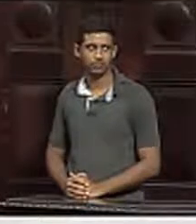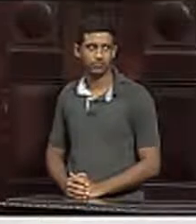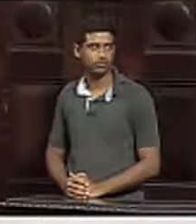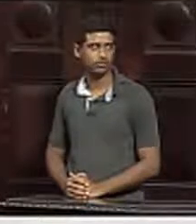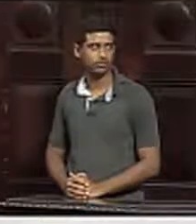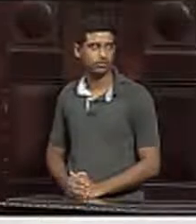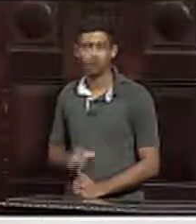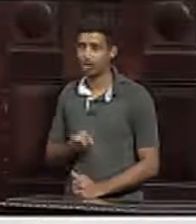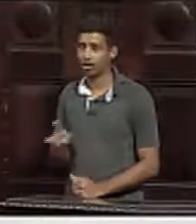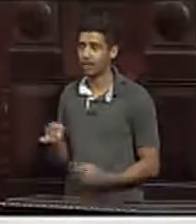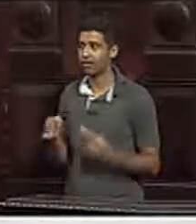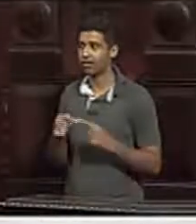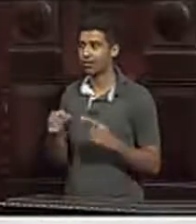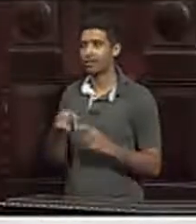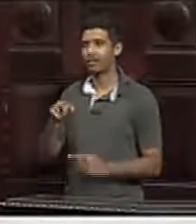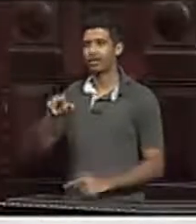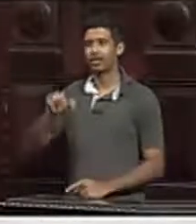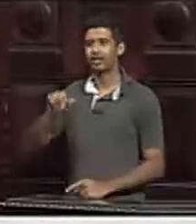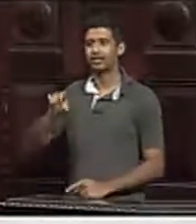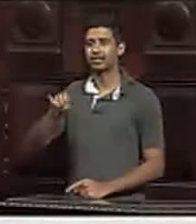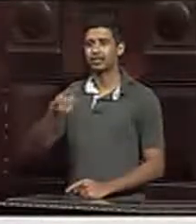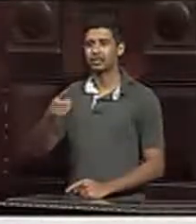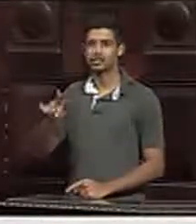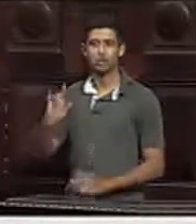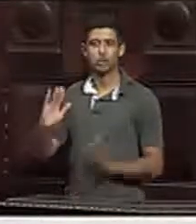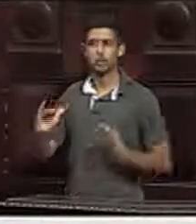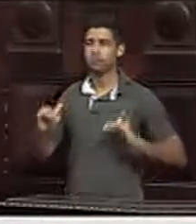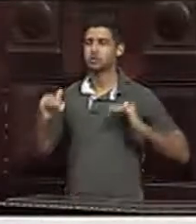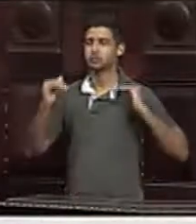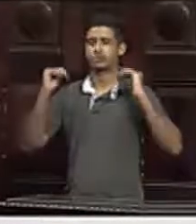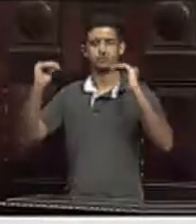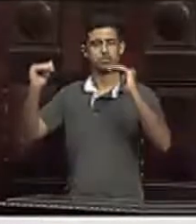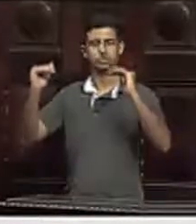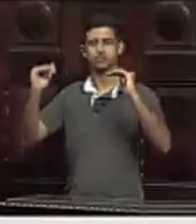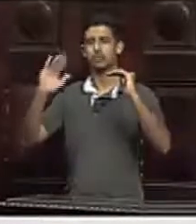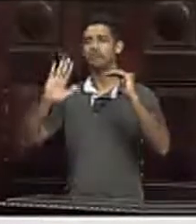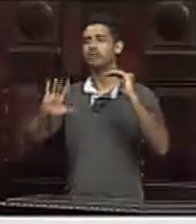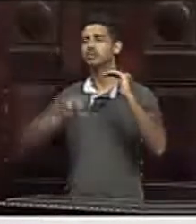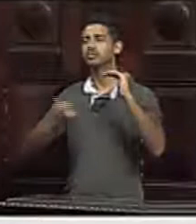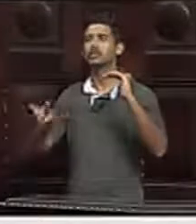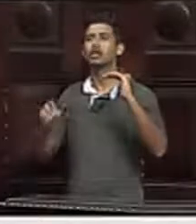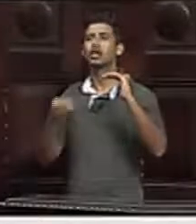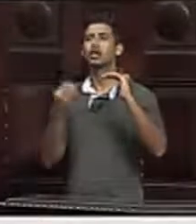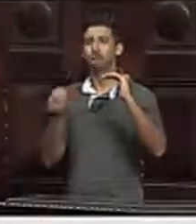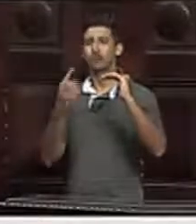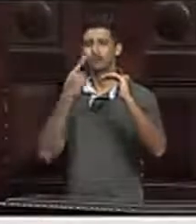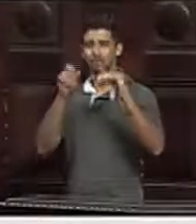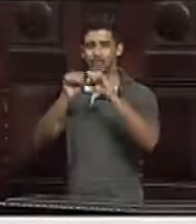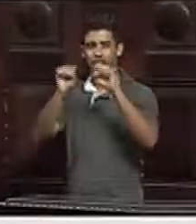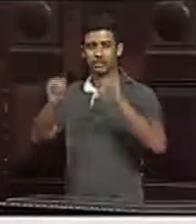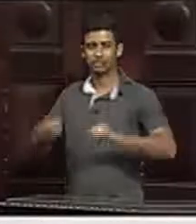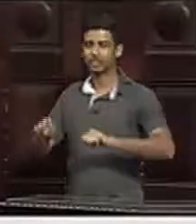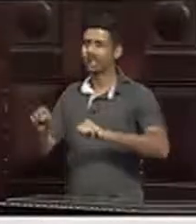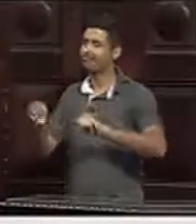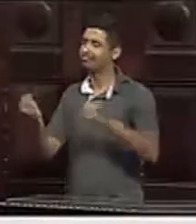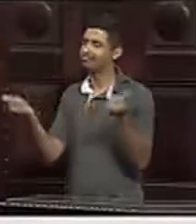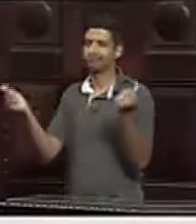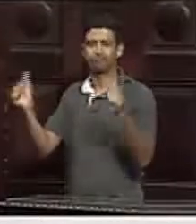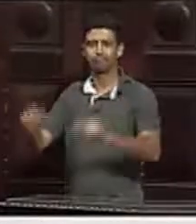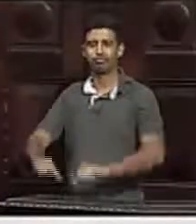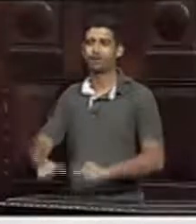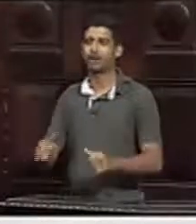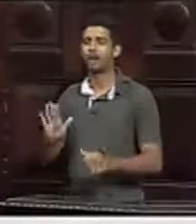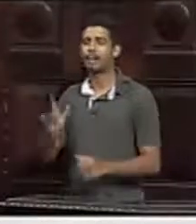nações soberanas, mas que no fundo, no fundo, integram o sistema financeiro internacional. Mas